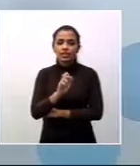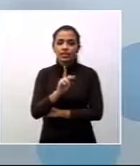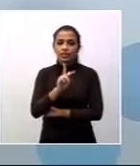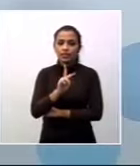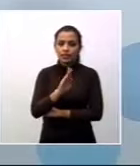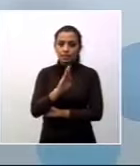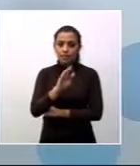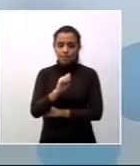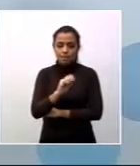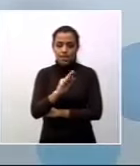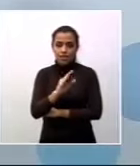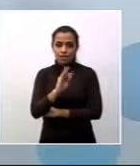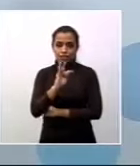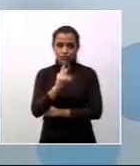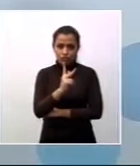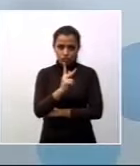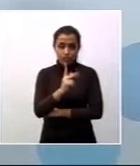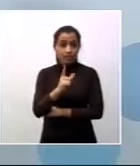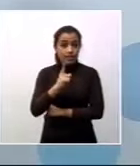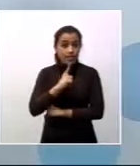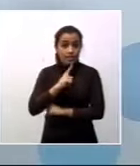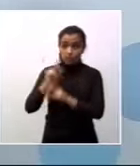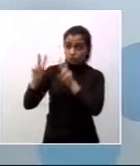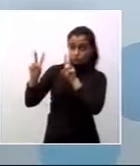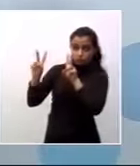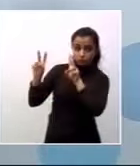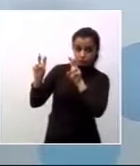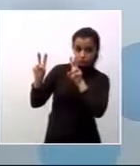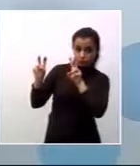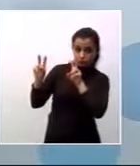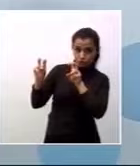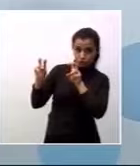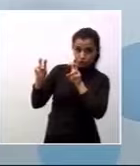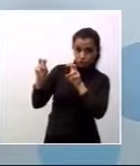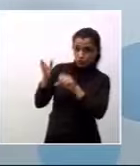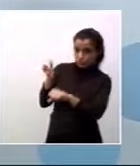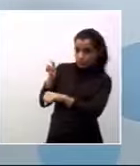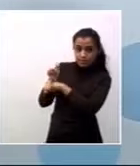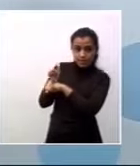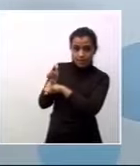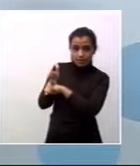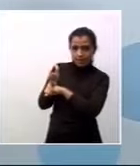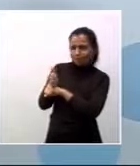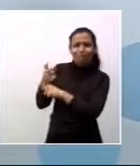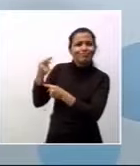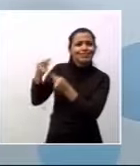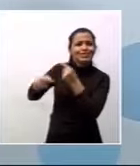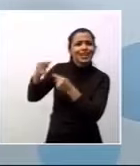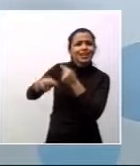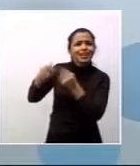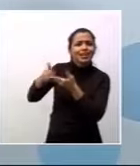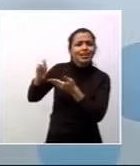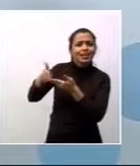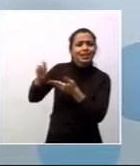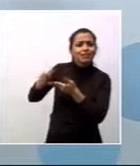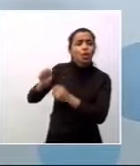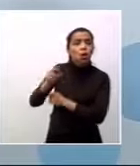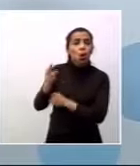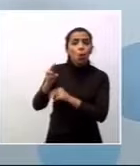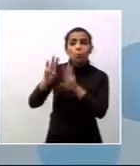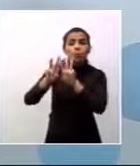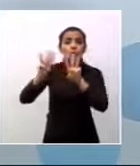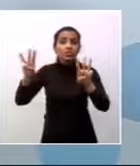você coloca ali um título sensacionalista quando você vai ver não é nada daquilo ou por exemplo no site falar